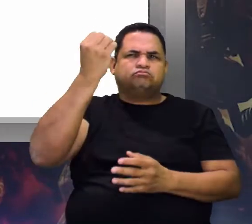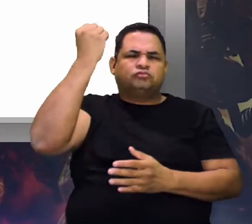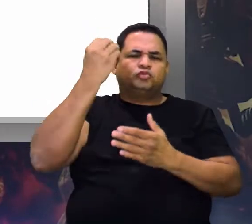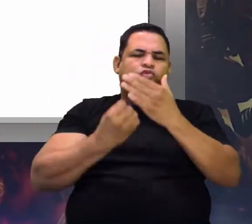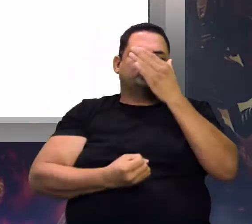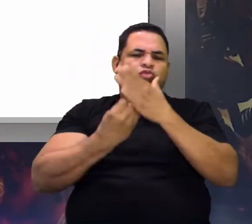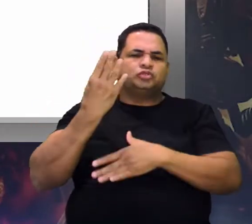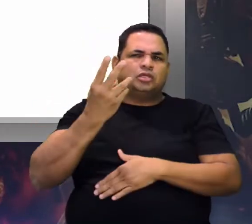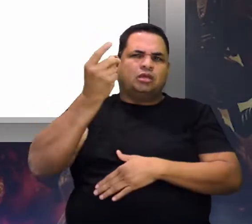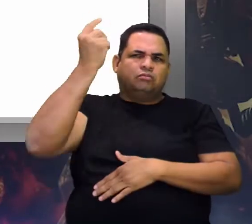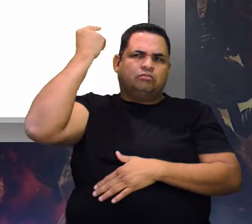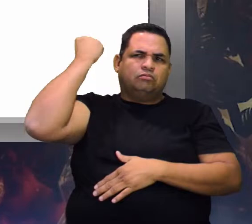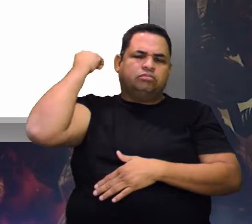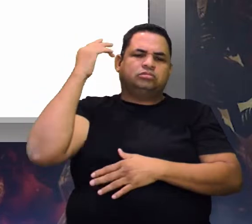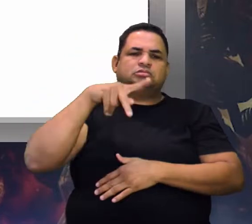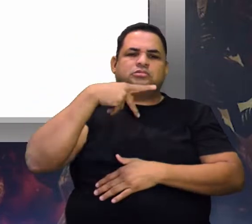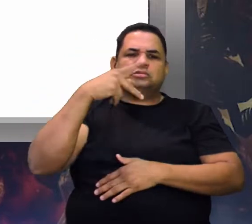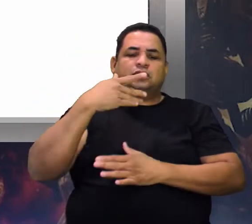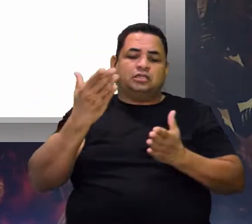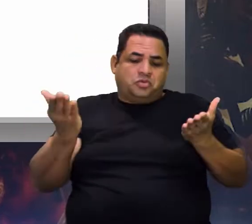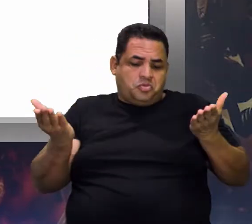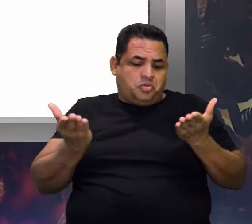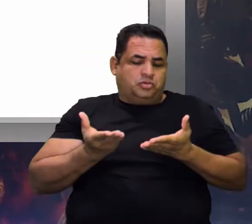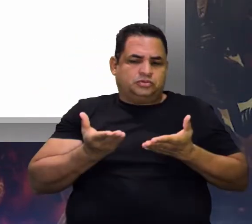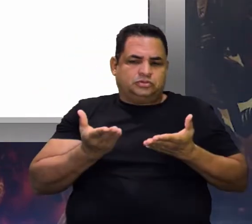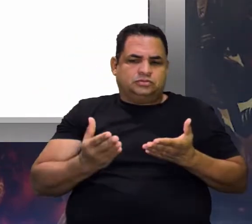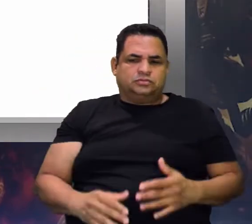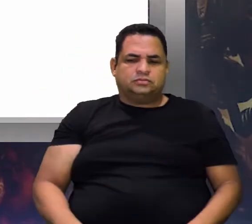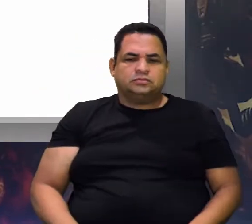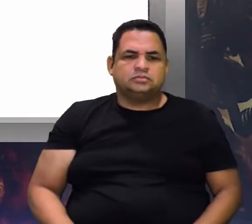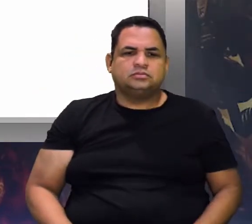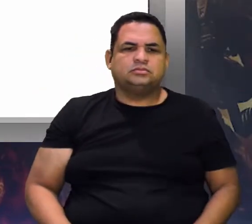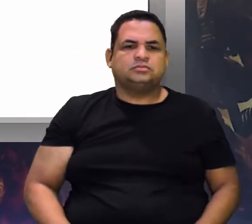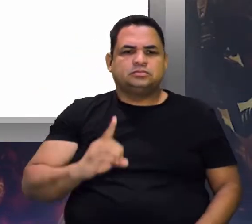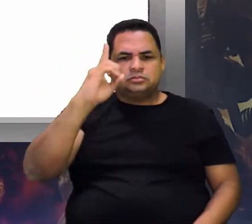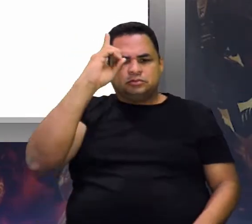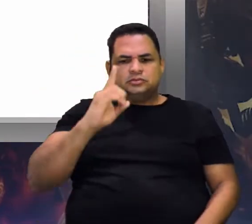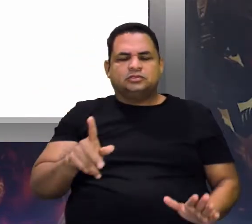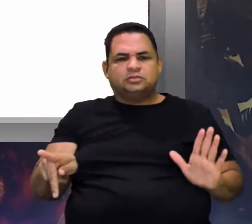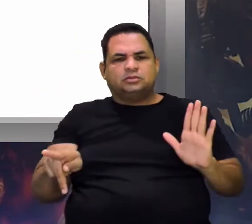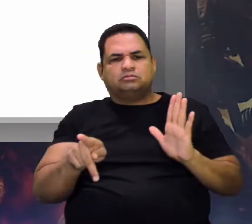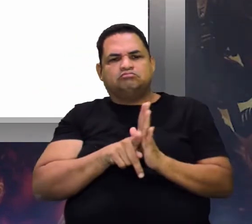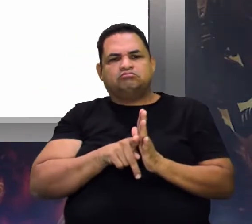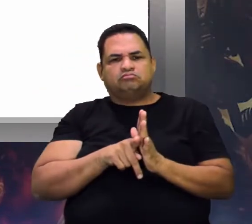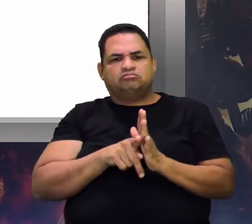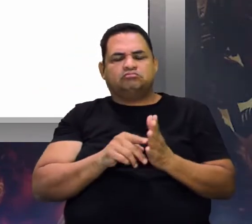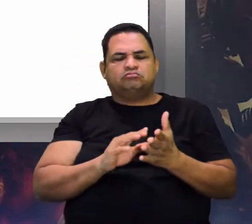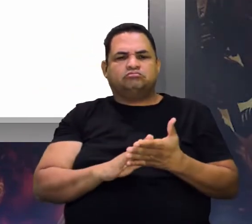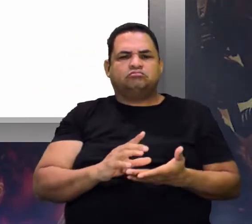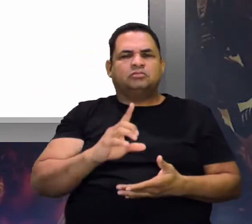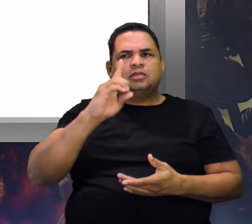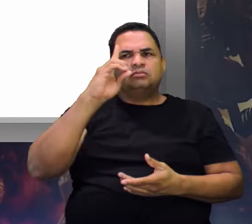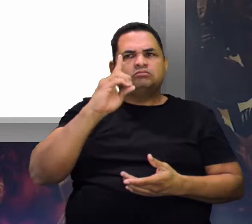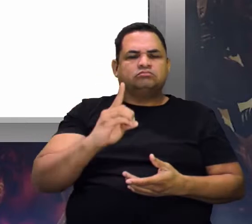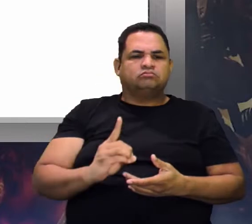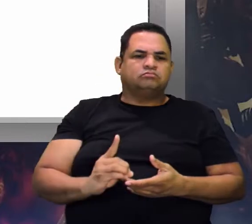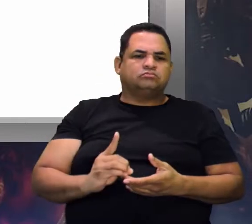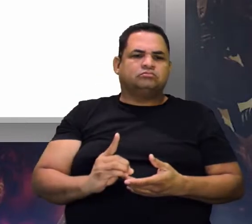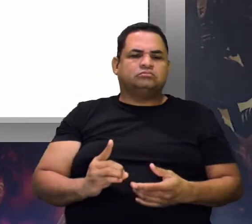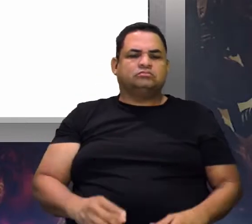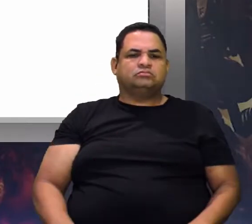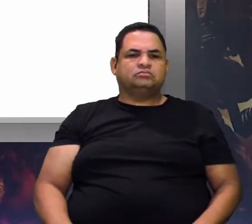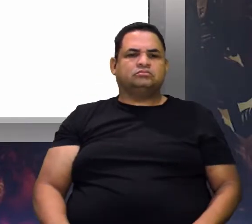antiguidade e que é citado até hoje. O direito à propriedade, o direito